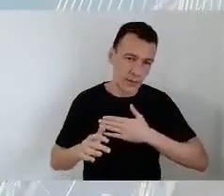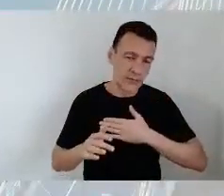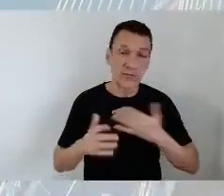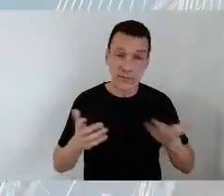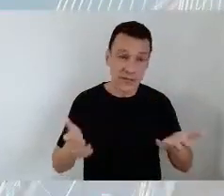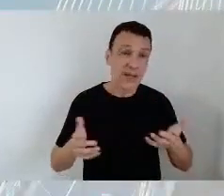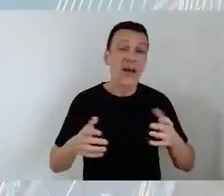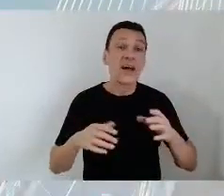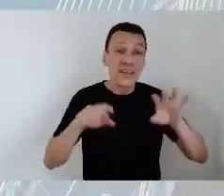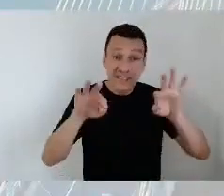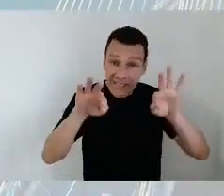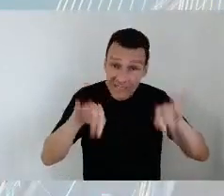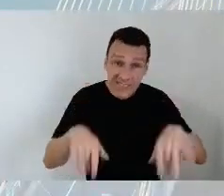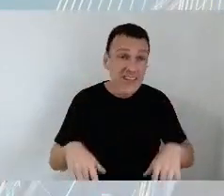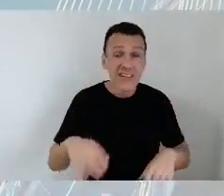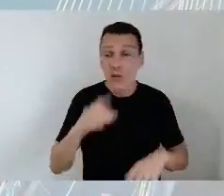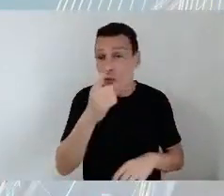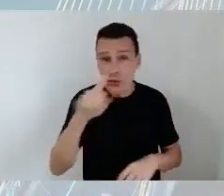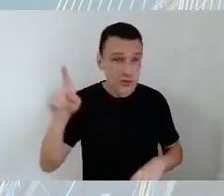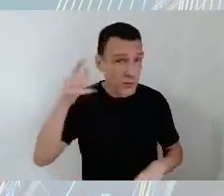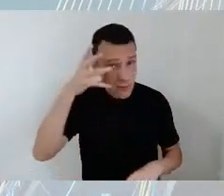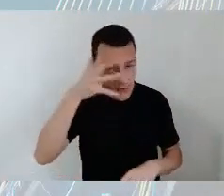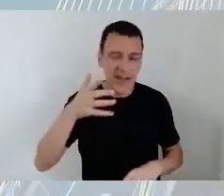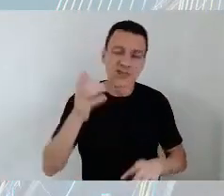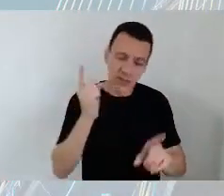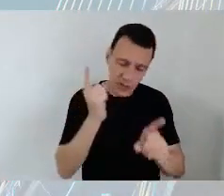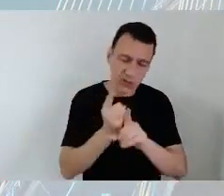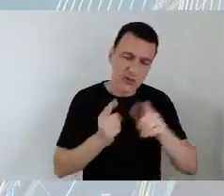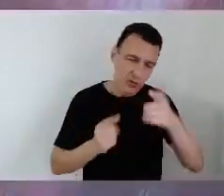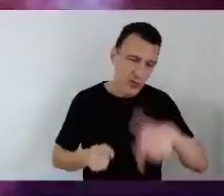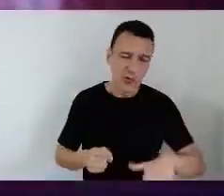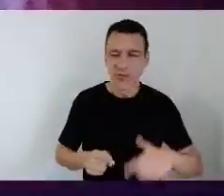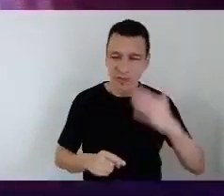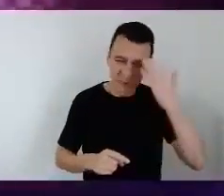final do dia de hoje. Tá bom? Obrigado, gente. Valeu!